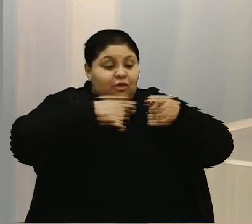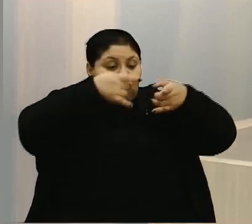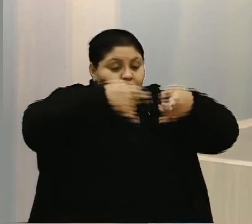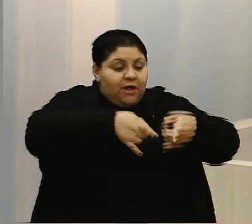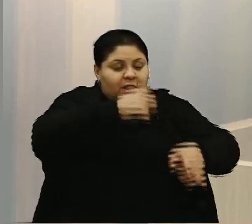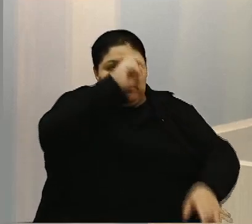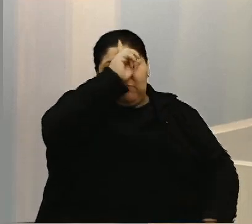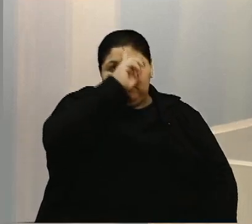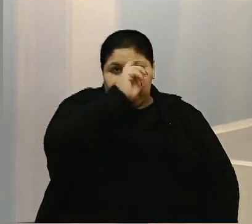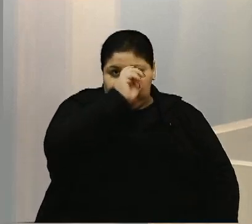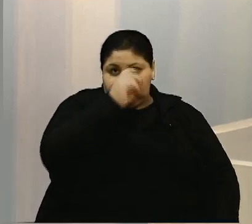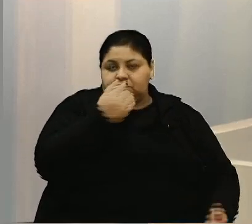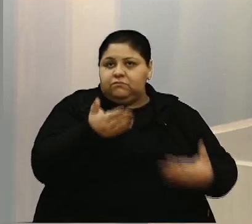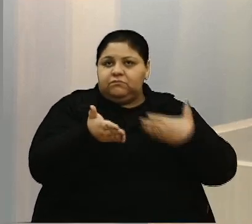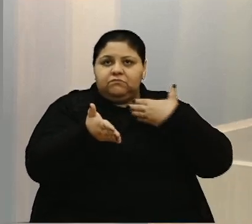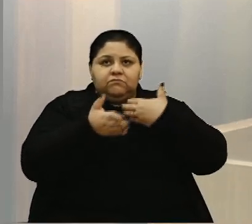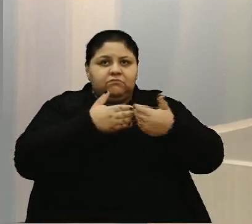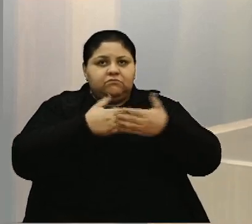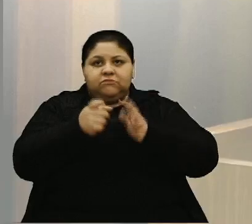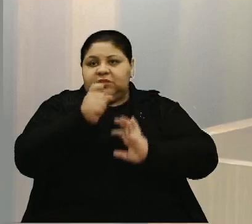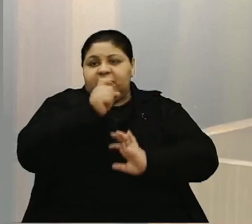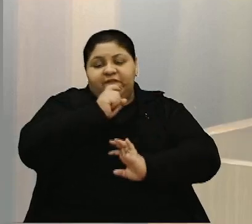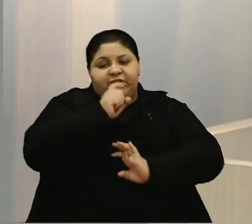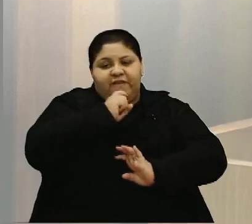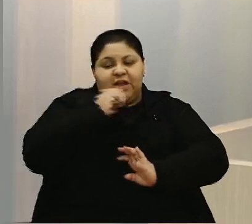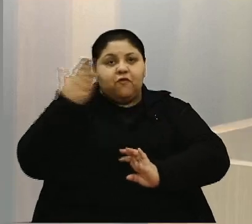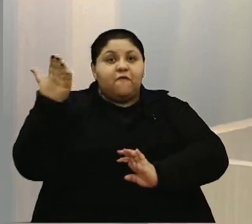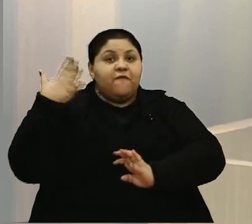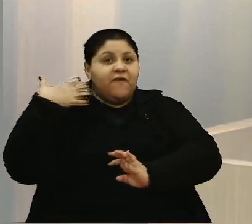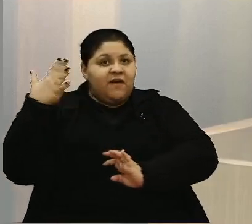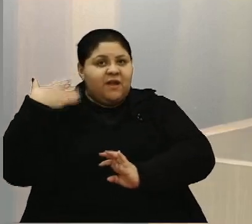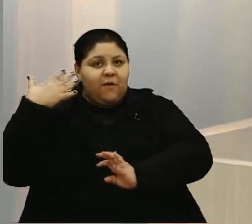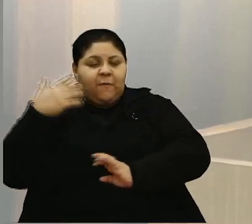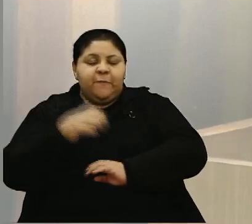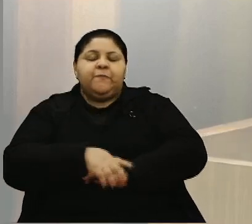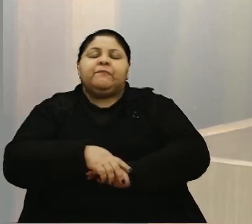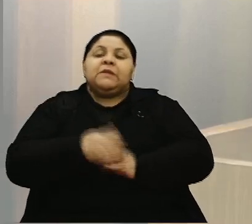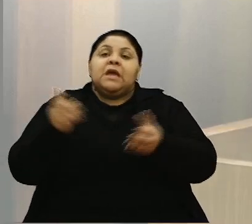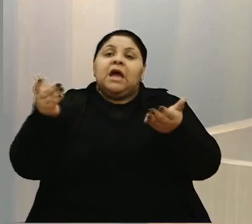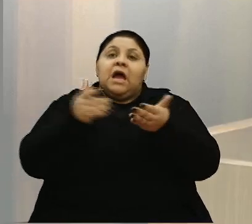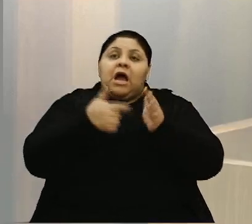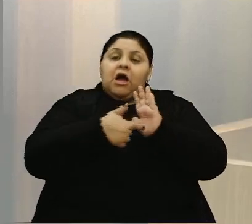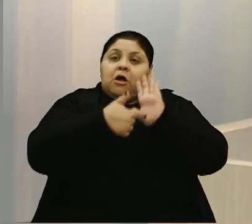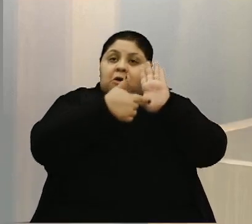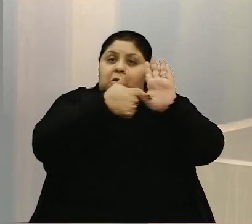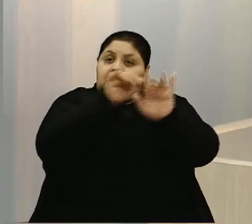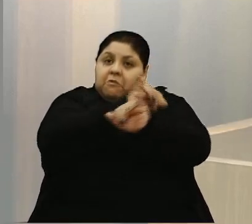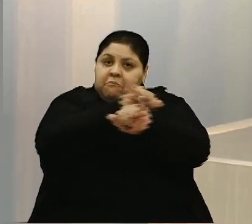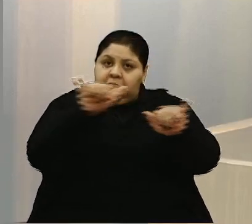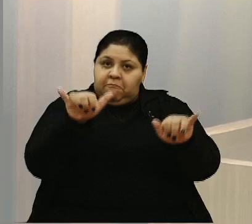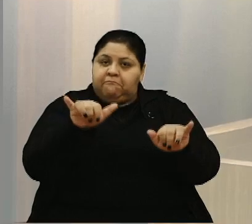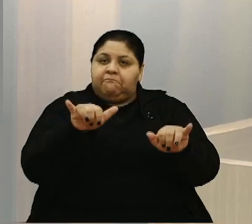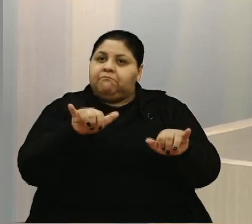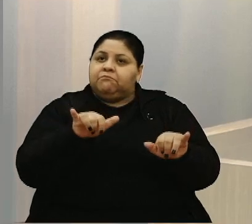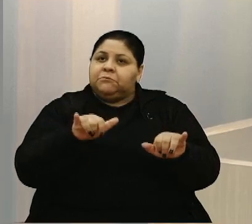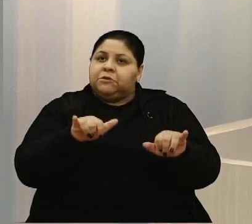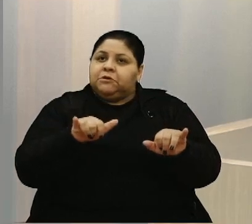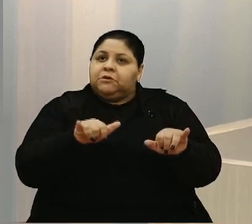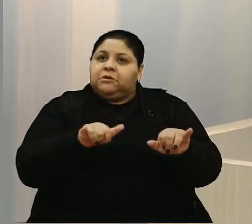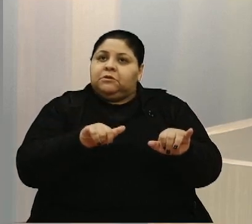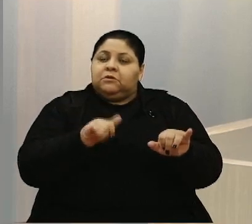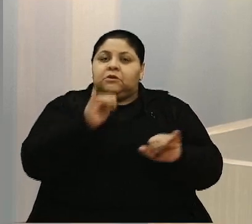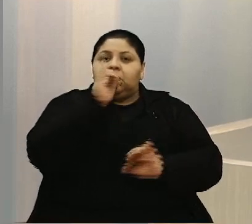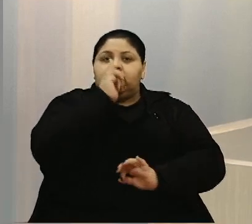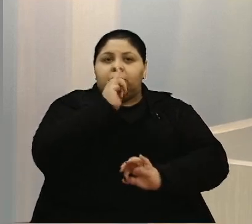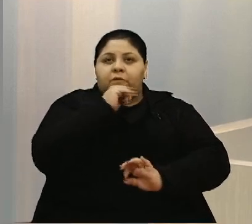hospitalar, independente de inverno ou verão. Eu trouxe aqui um outro dado para falar para os senhores, né? Por